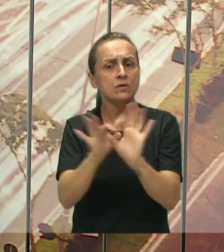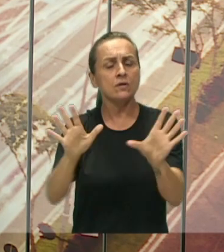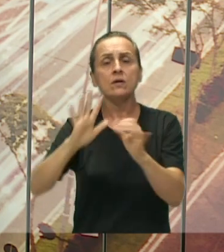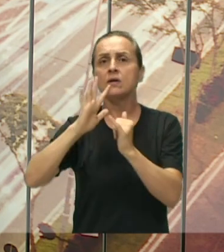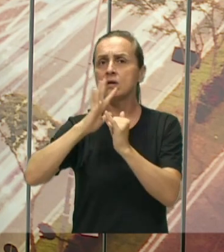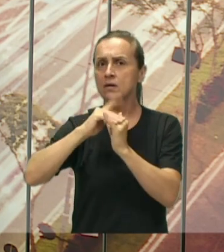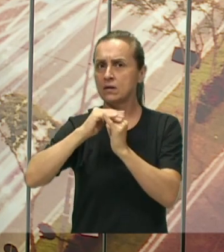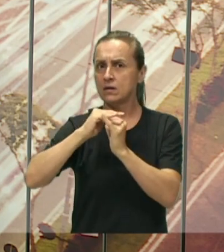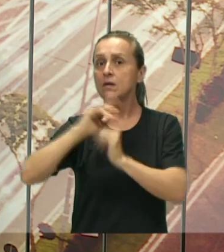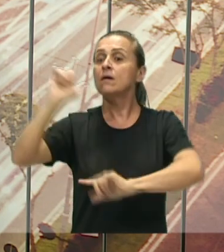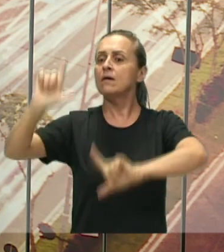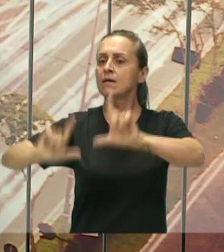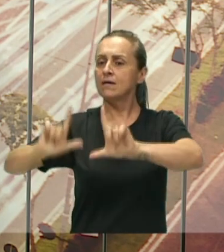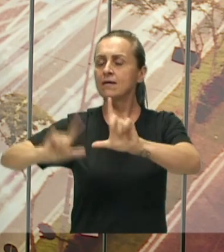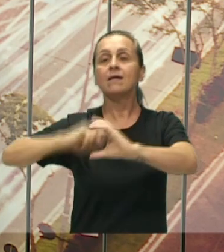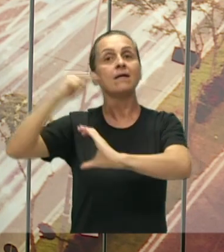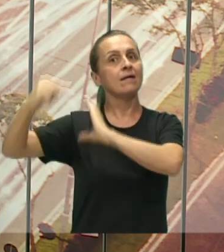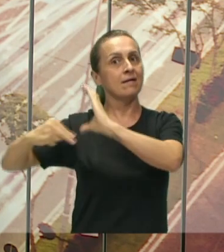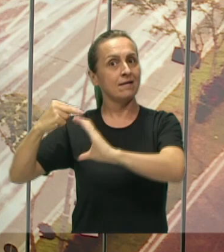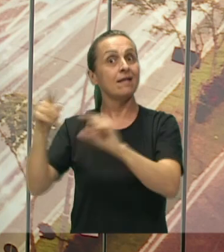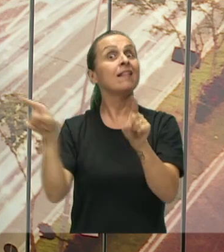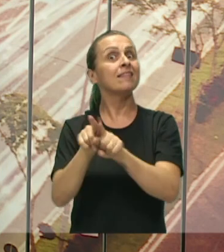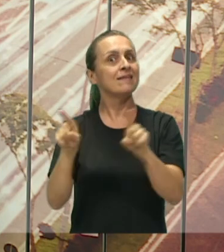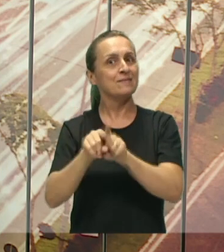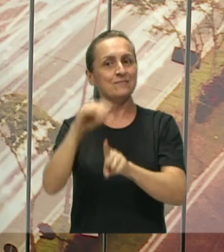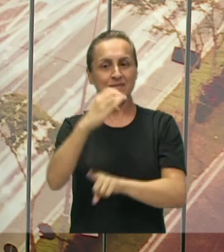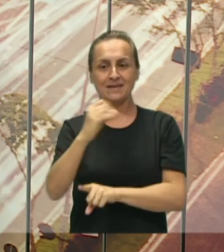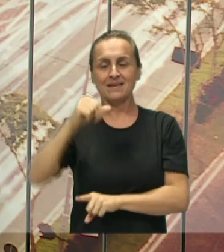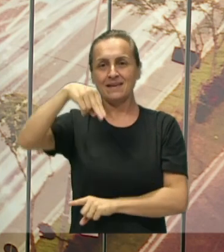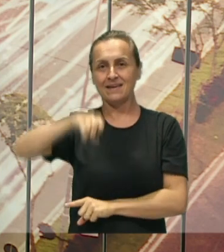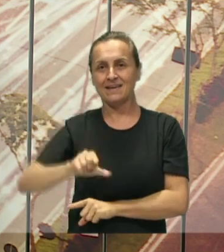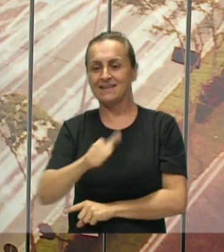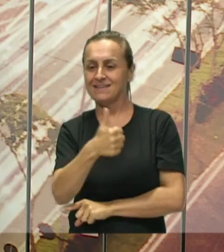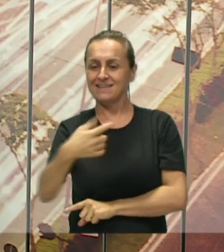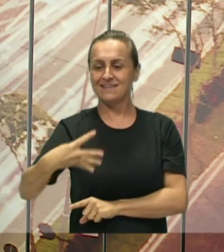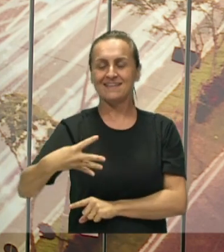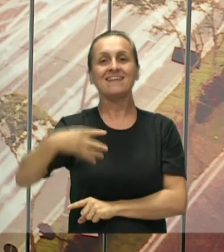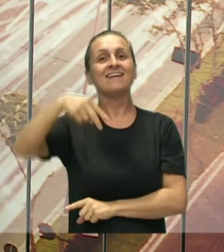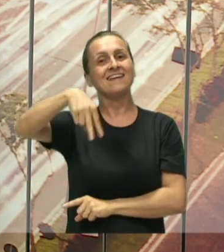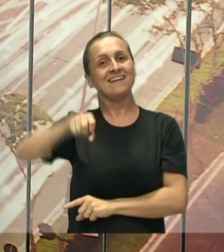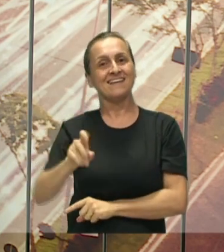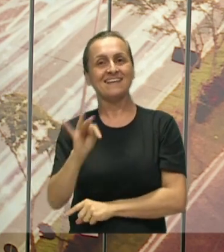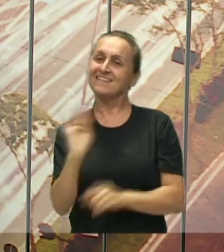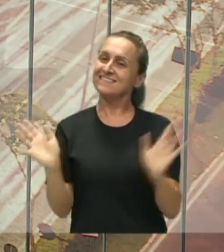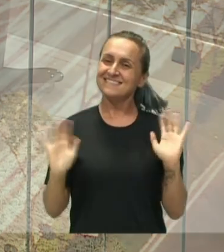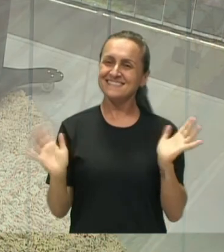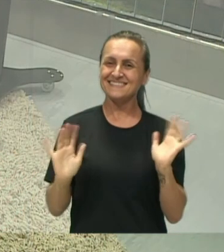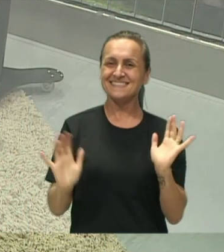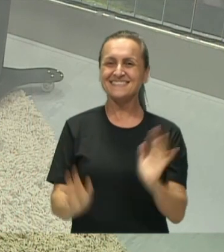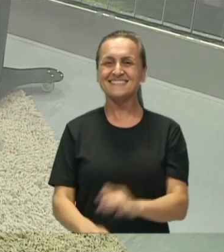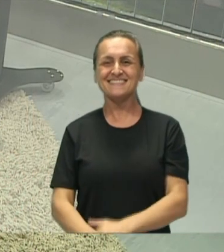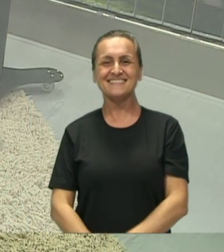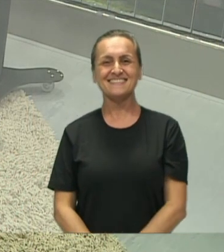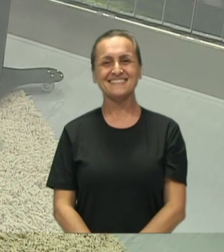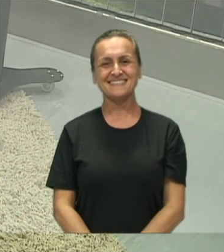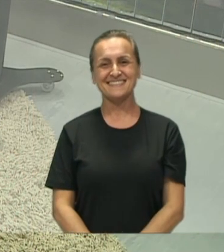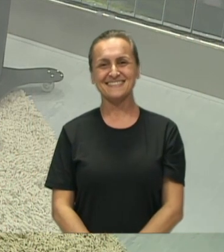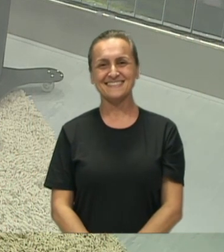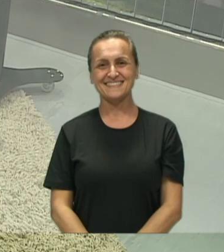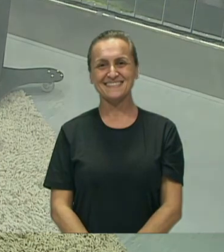da Câmara de Vereadores de Itajaí e também é exibido no canal 14 da net até a próxima tchau